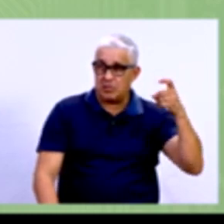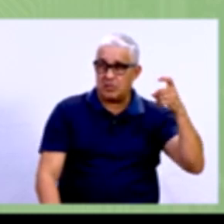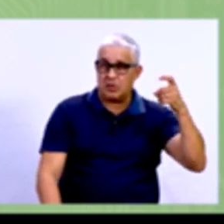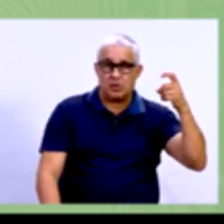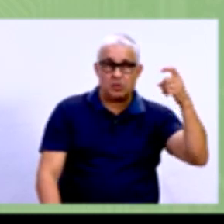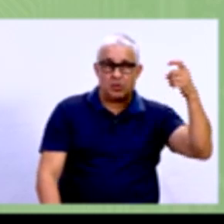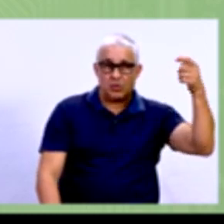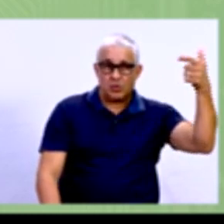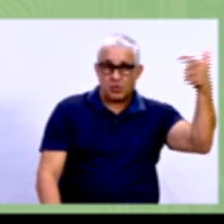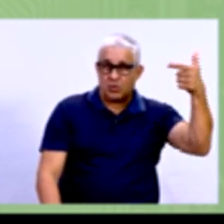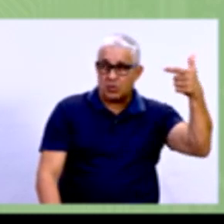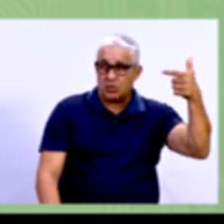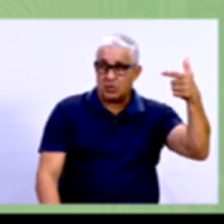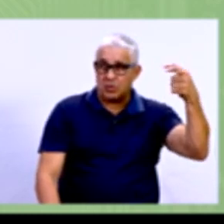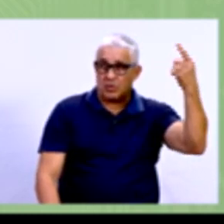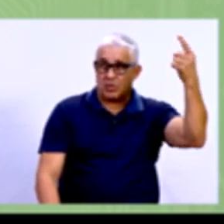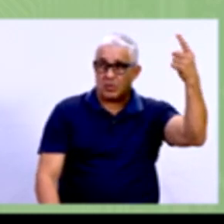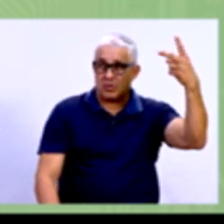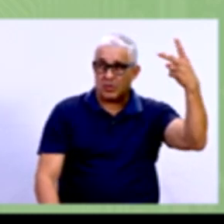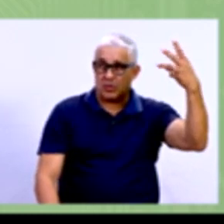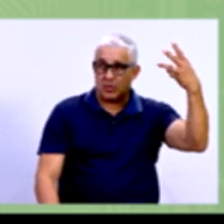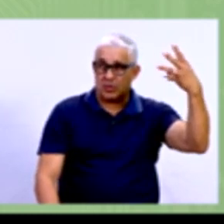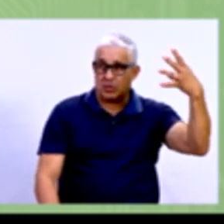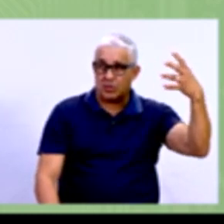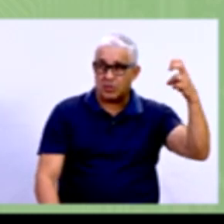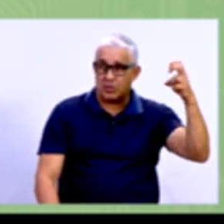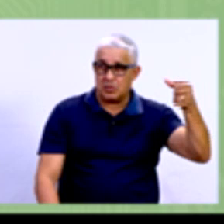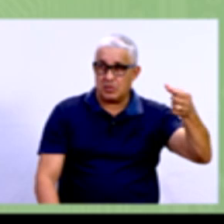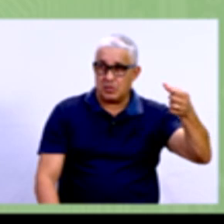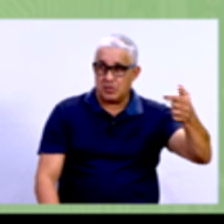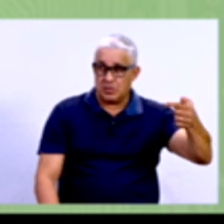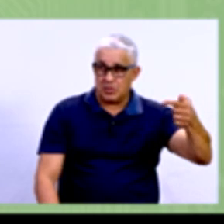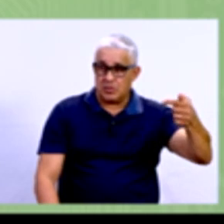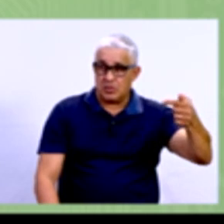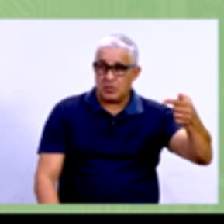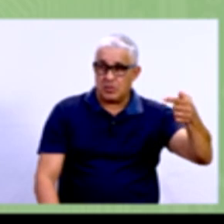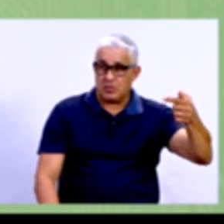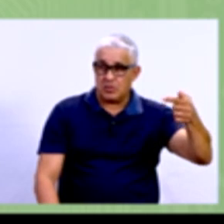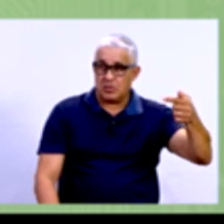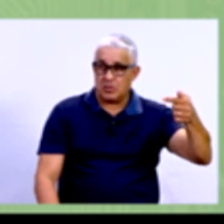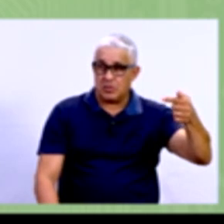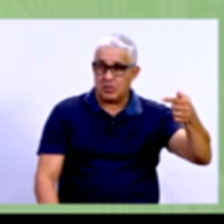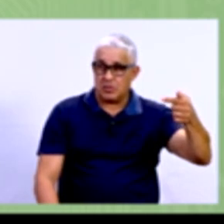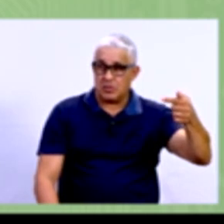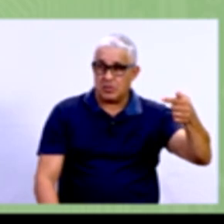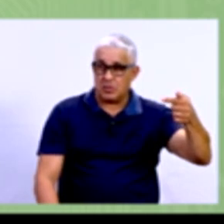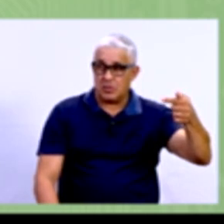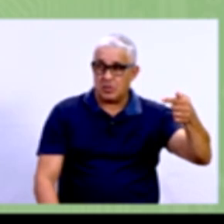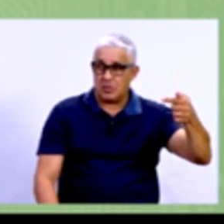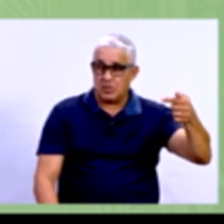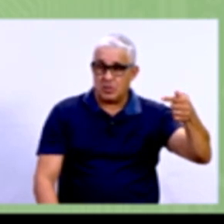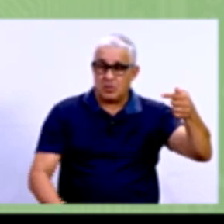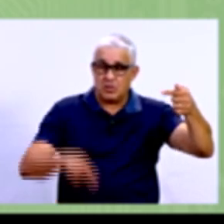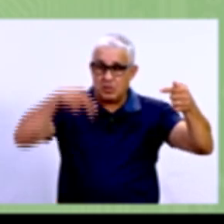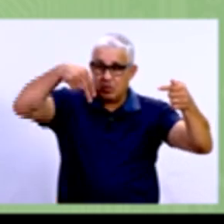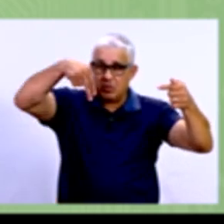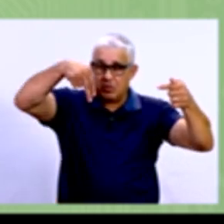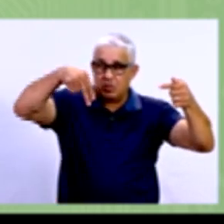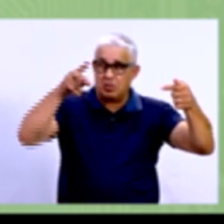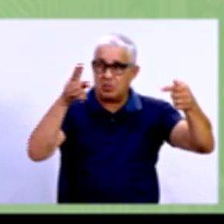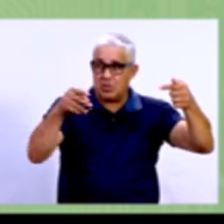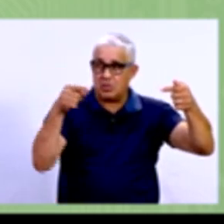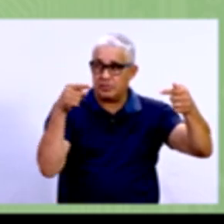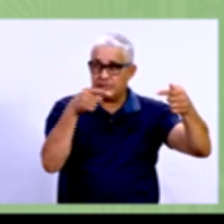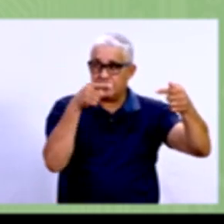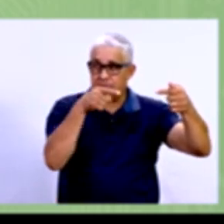dessa amostra aqui tem 1, 2, 3, 4, 5, 6, 7... tem 7, o nosso N é igual a 7 no caso, né? Nossa